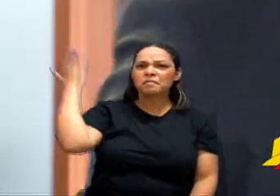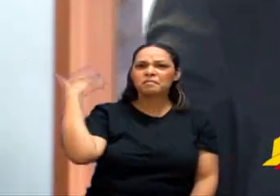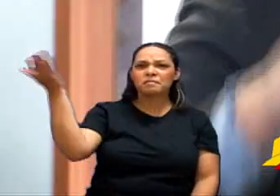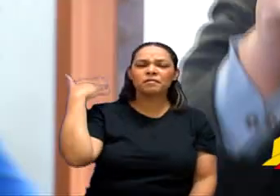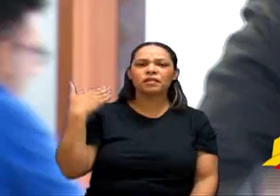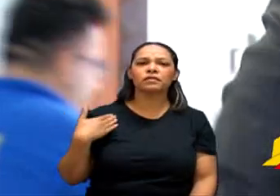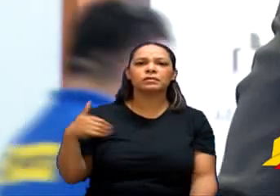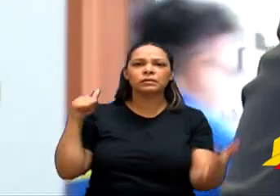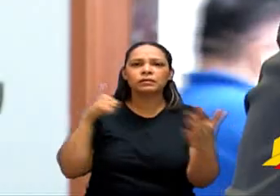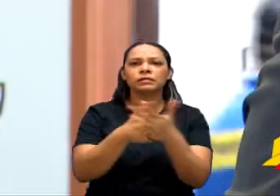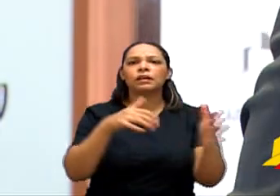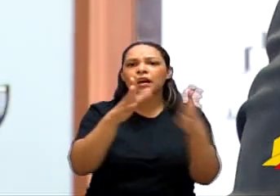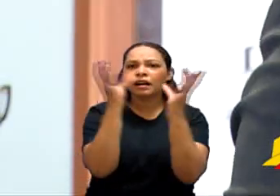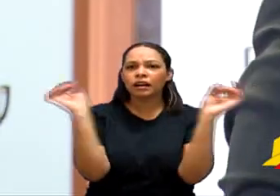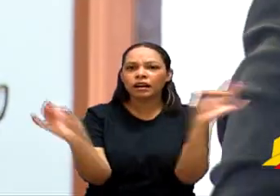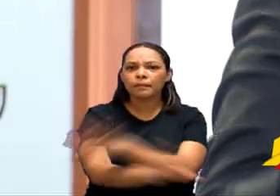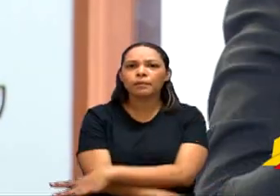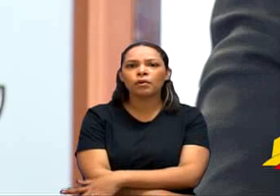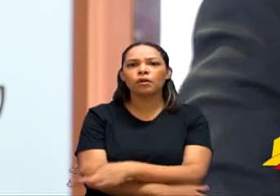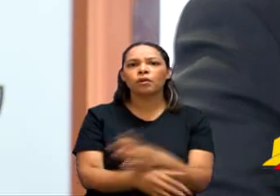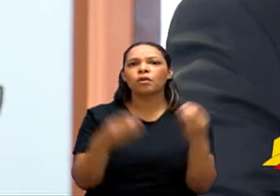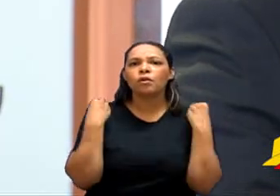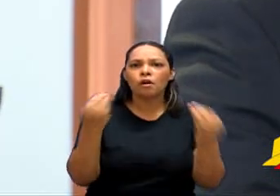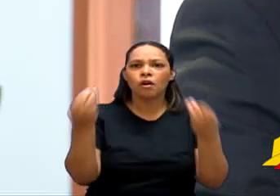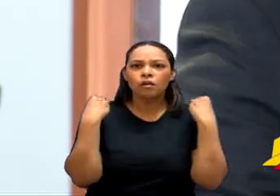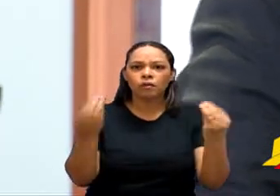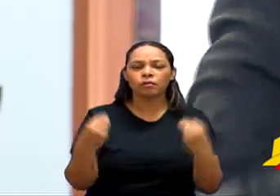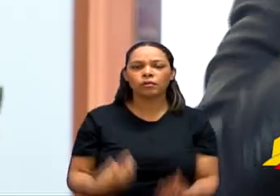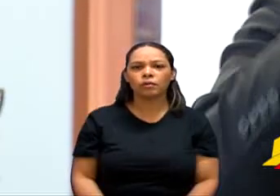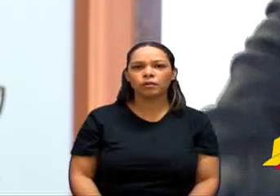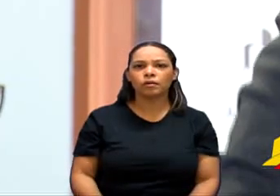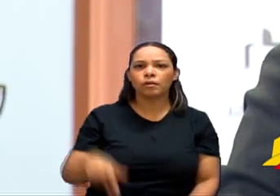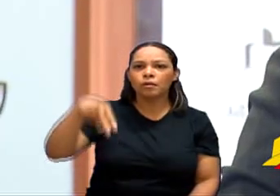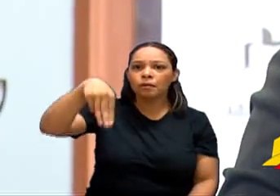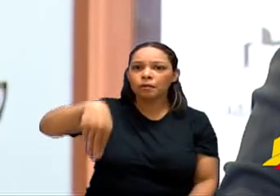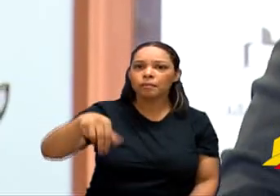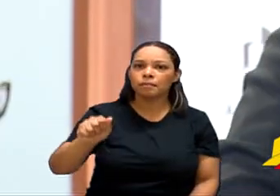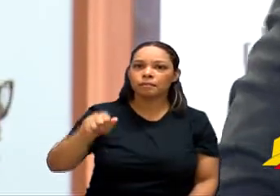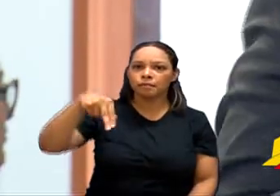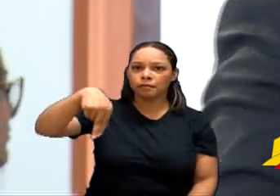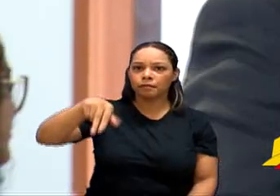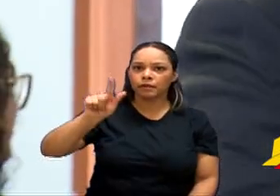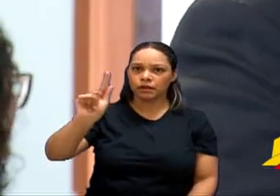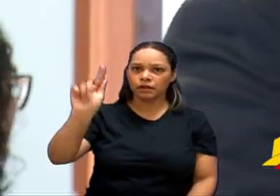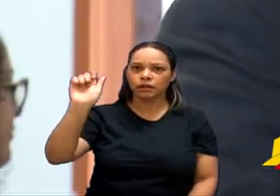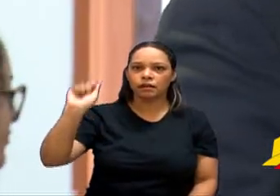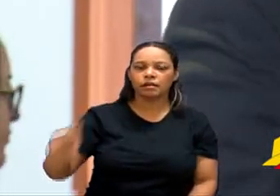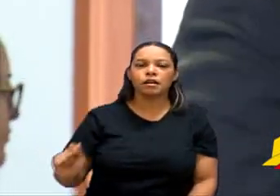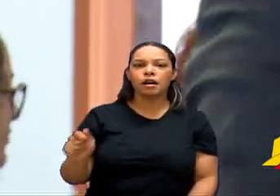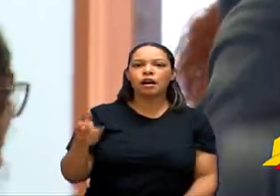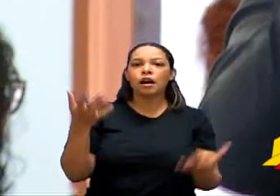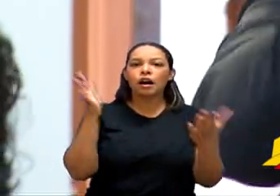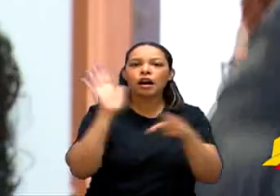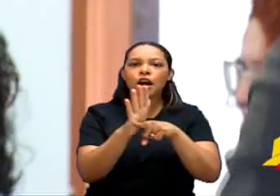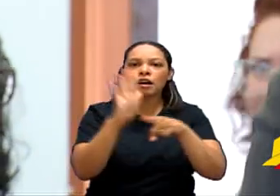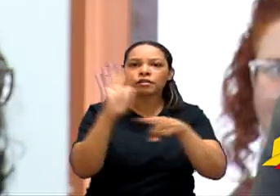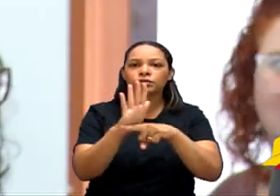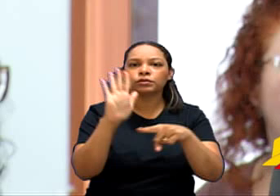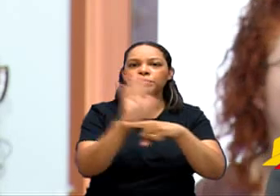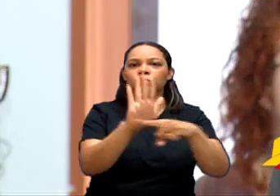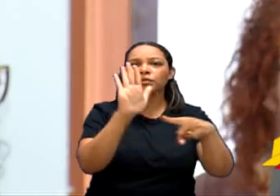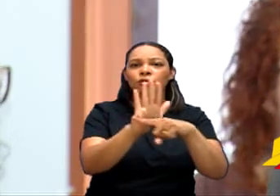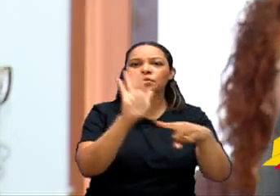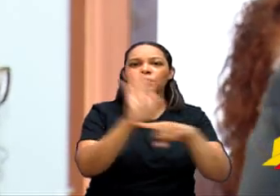aqui, passando esse projeto, o Manga regularizou todos os vendedores de cachorrão, todos os vendedores de água, e a Feira da